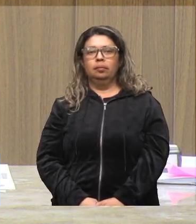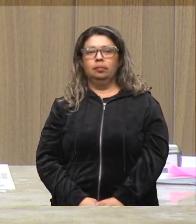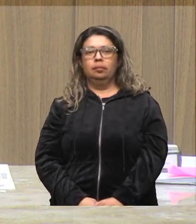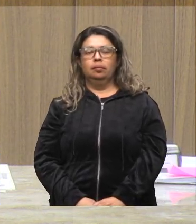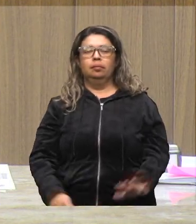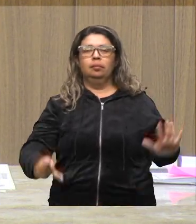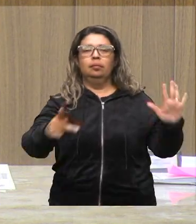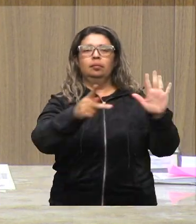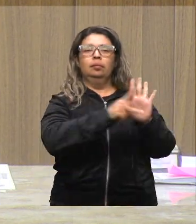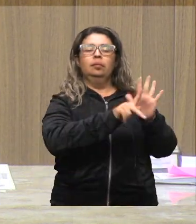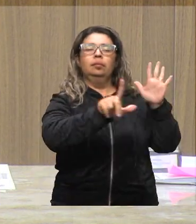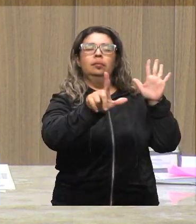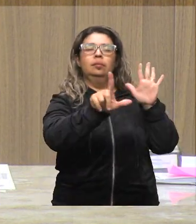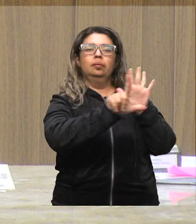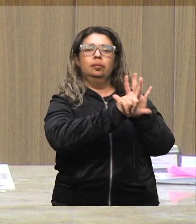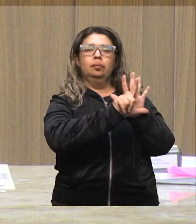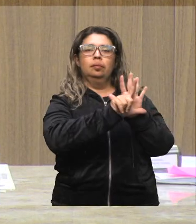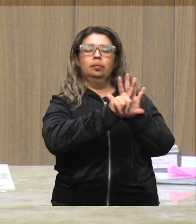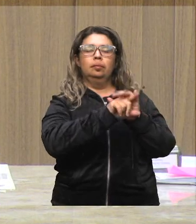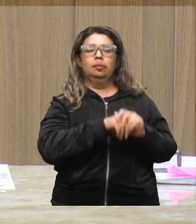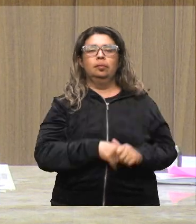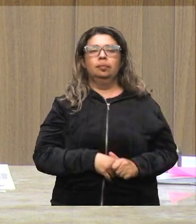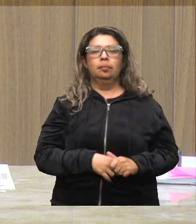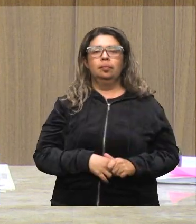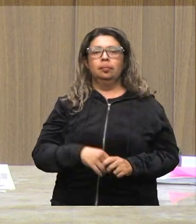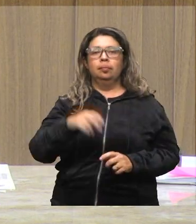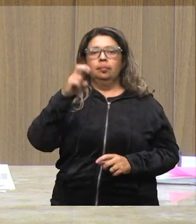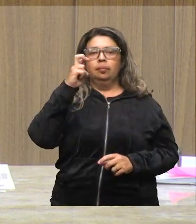O projeto de lei número